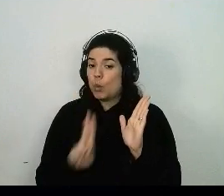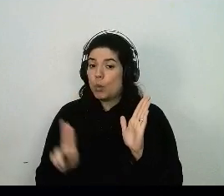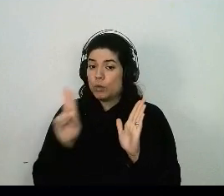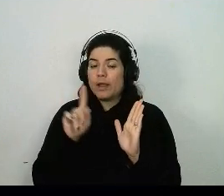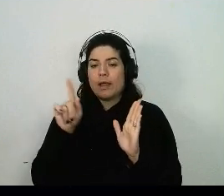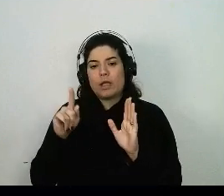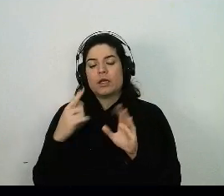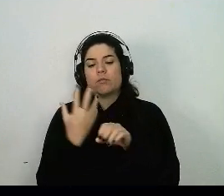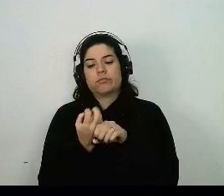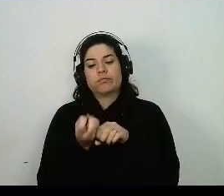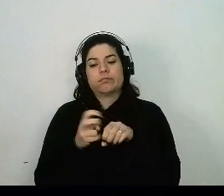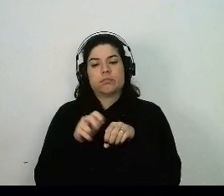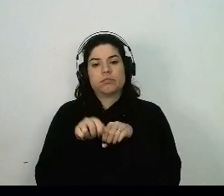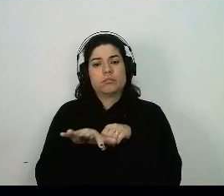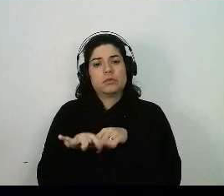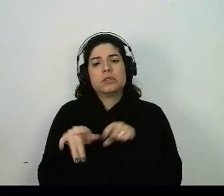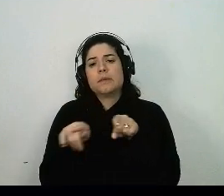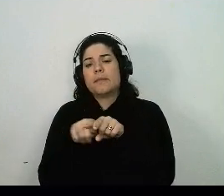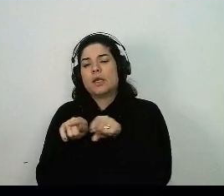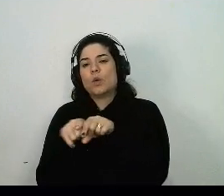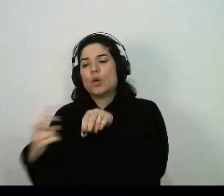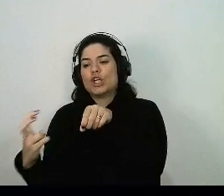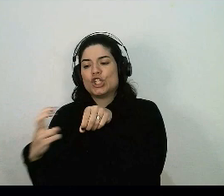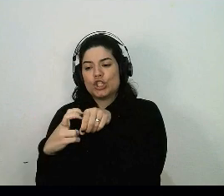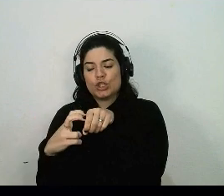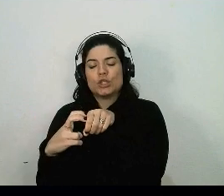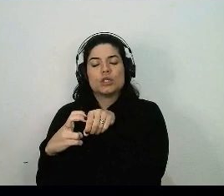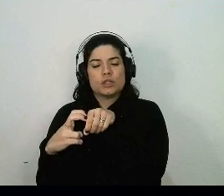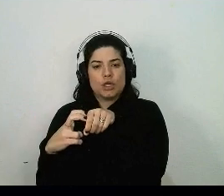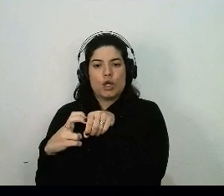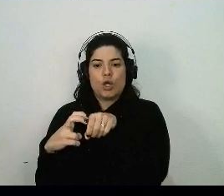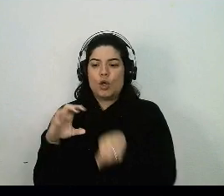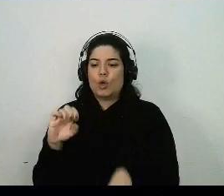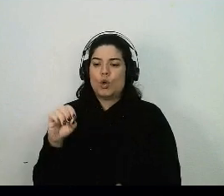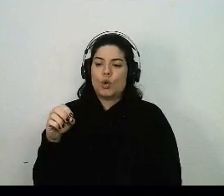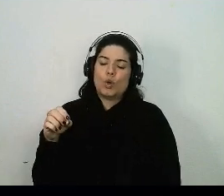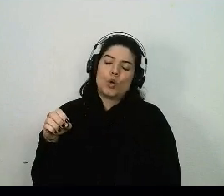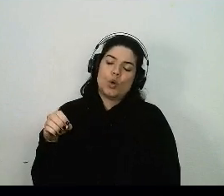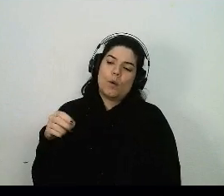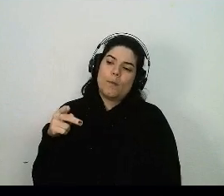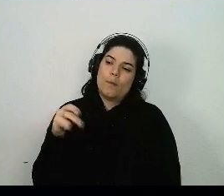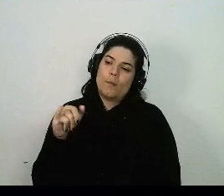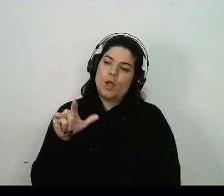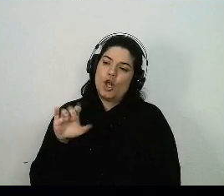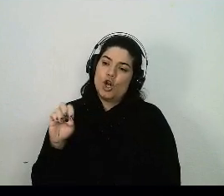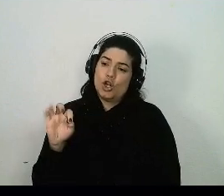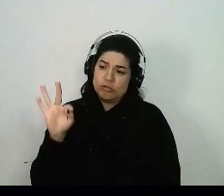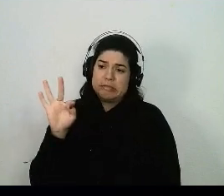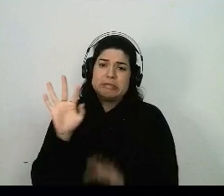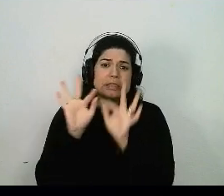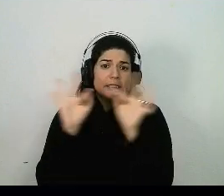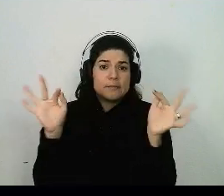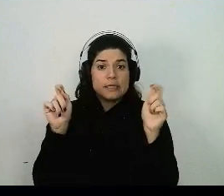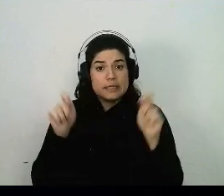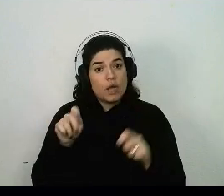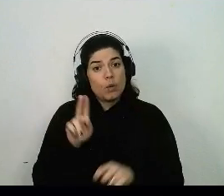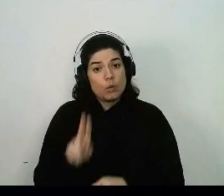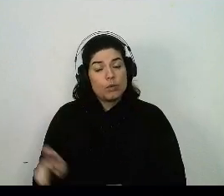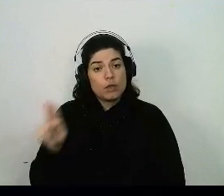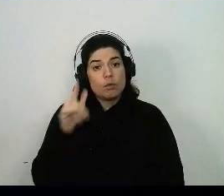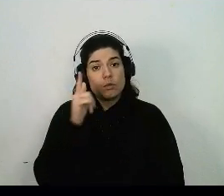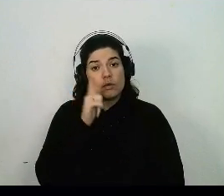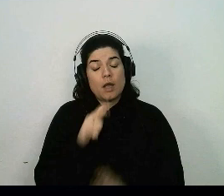como o GitHub Copilot também, que é muito simples, está ali no teu VS Code, ele gera para ti